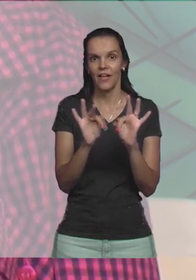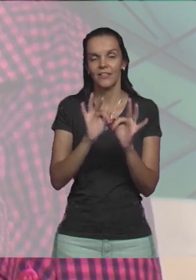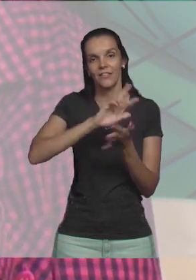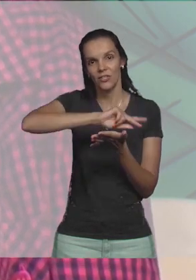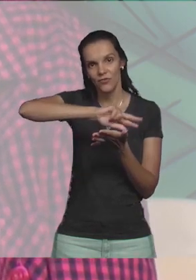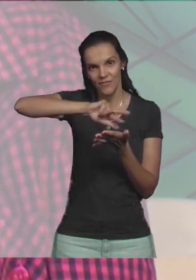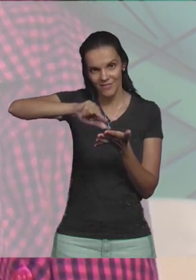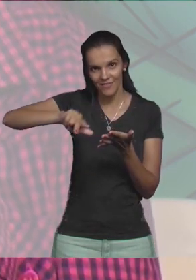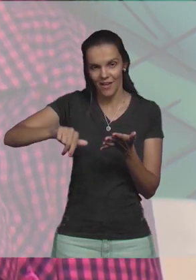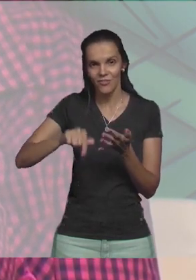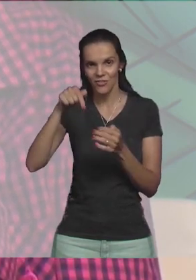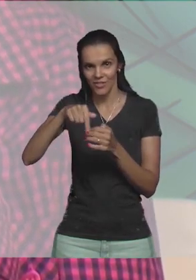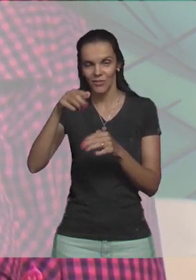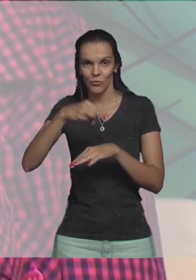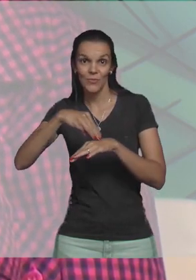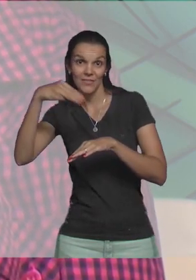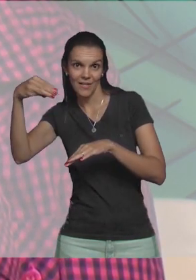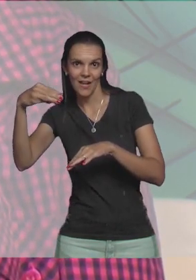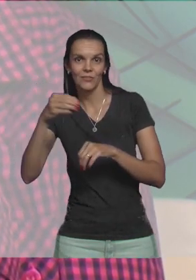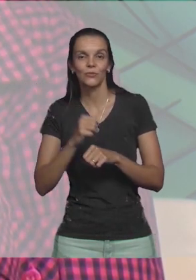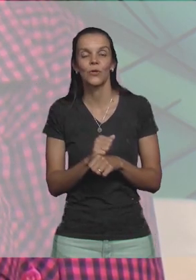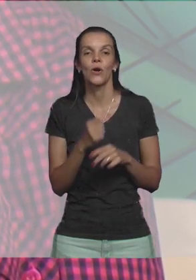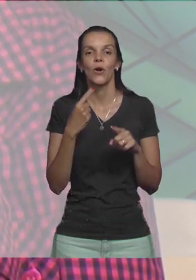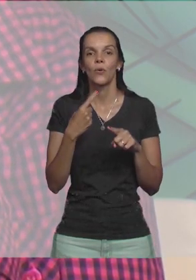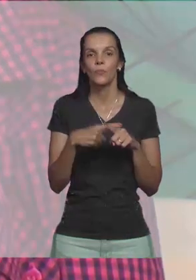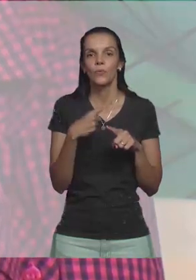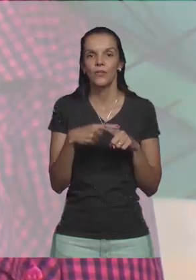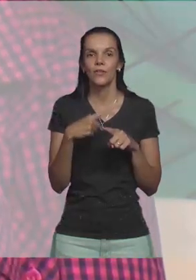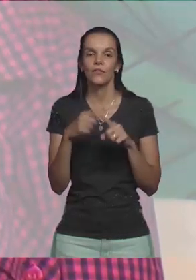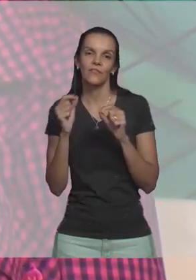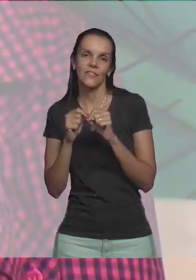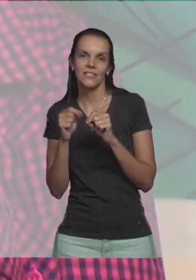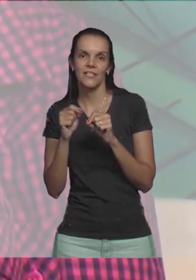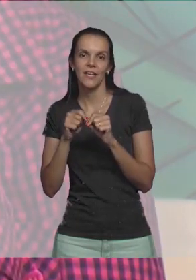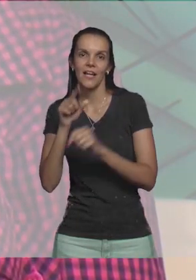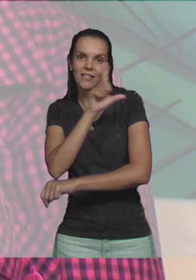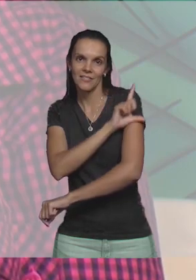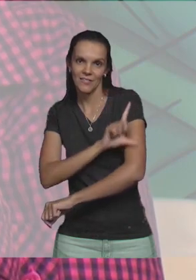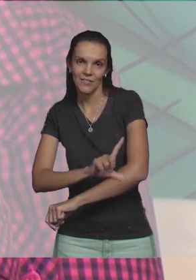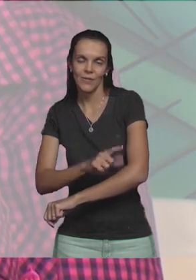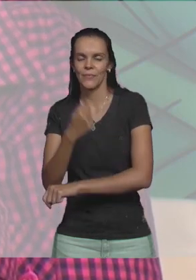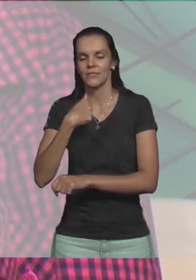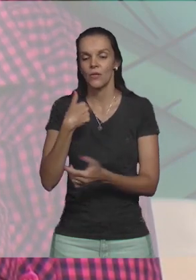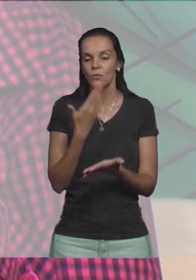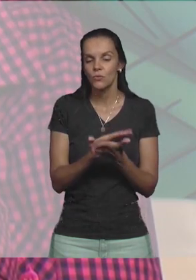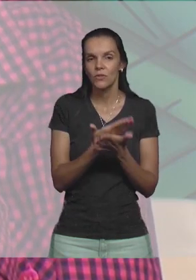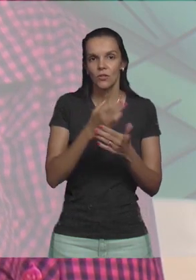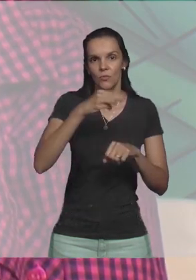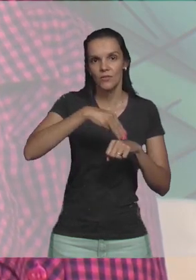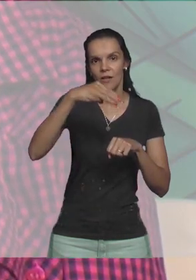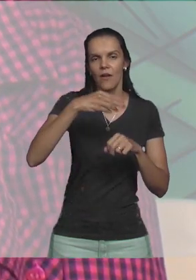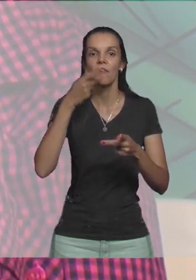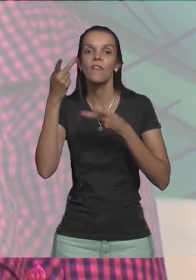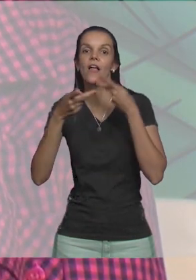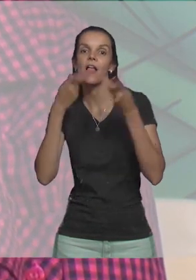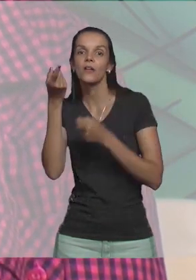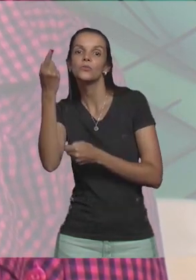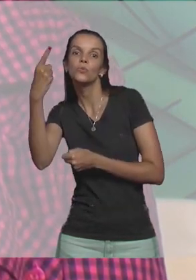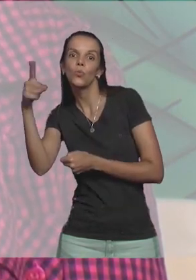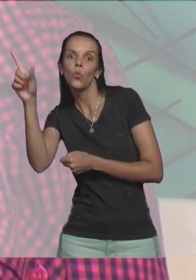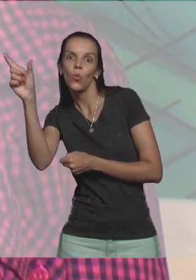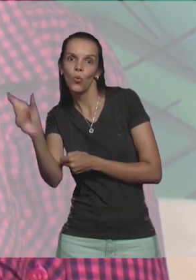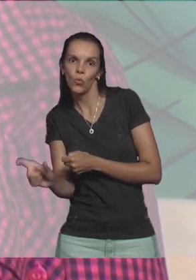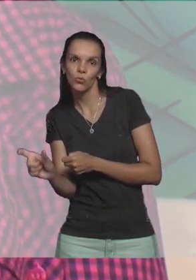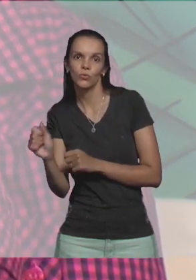Fui emendando uma coisa na outra. E eu estudei no mestrado o falar do outro, né? Eu estudava uma outra temática